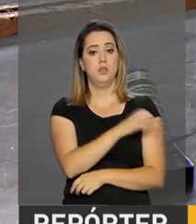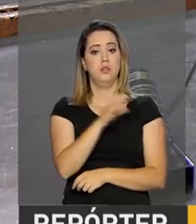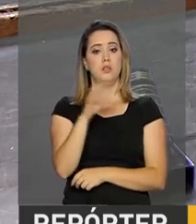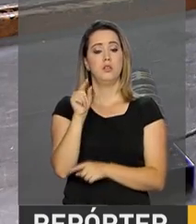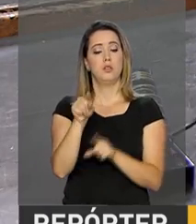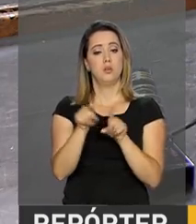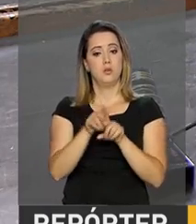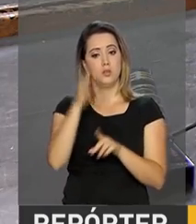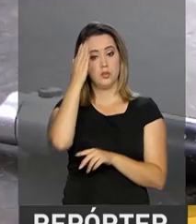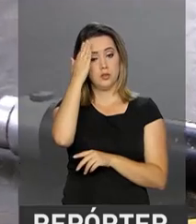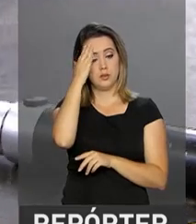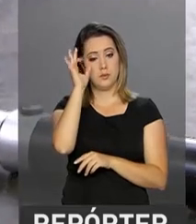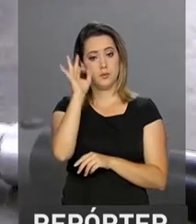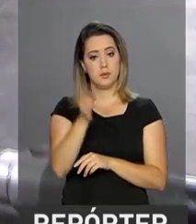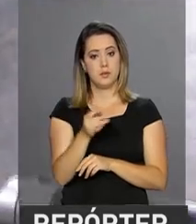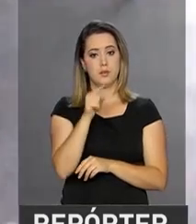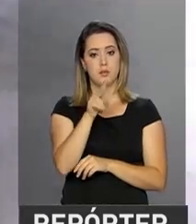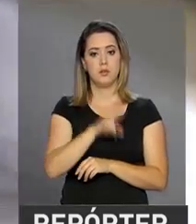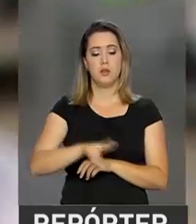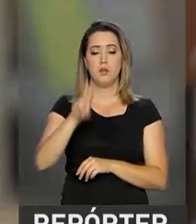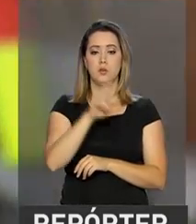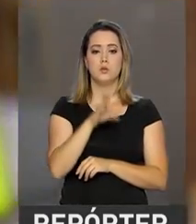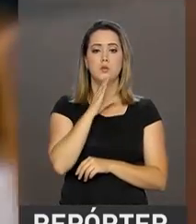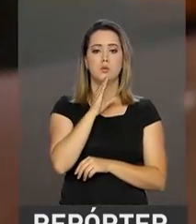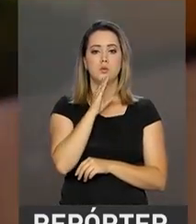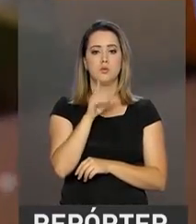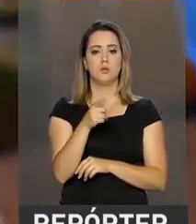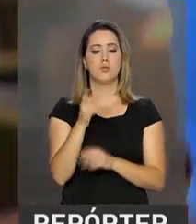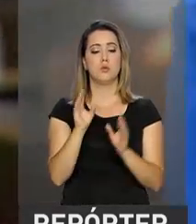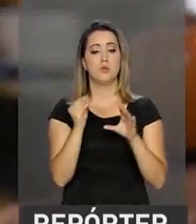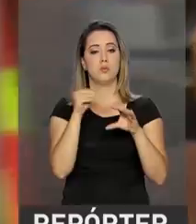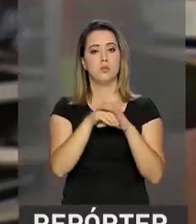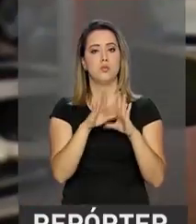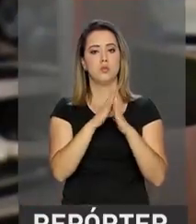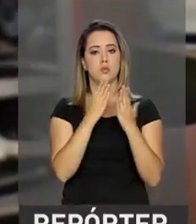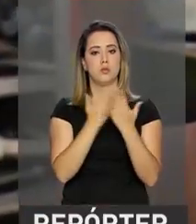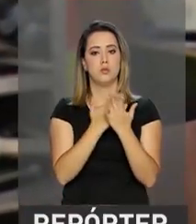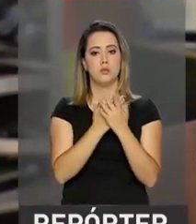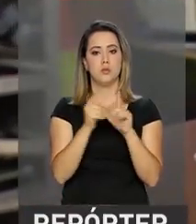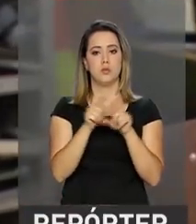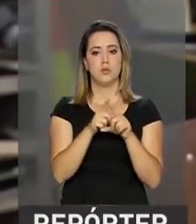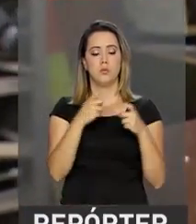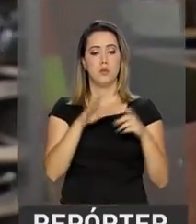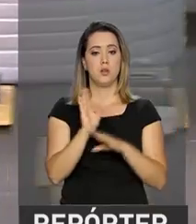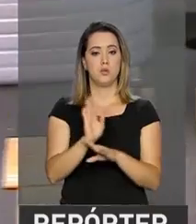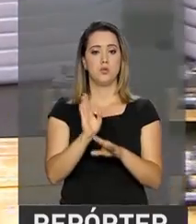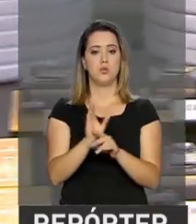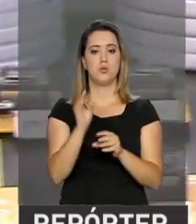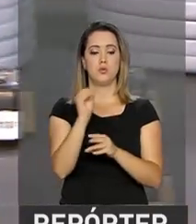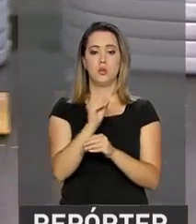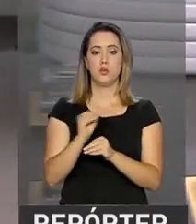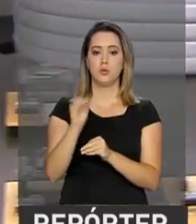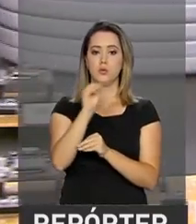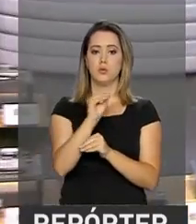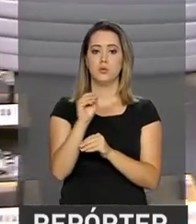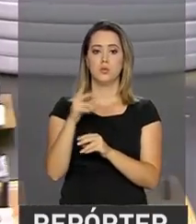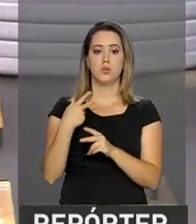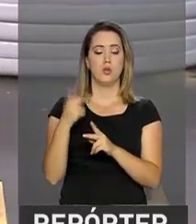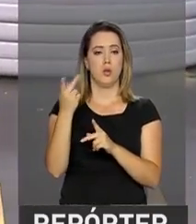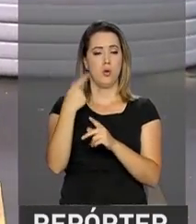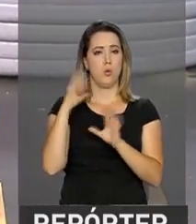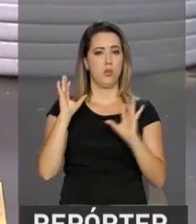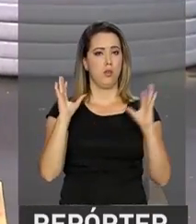anos sabe muito bem disso ela usa os conhecimentos da sala de aula para ajudar a montar estações meteorológicas que vão coletar dados para